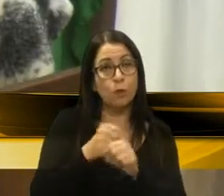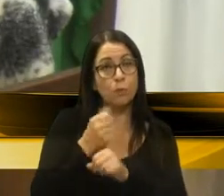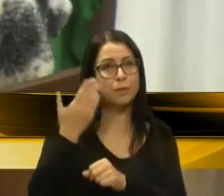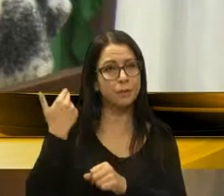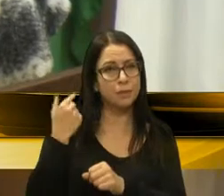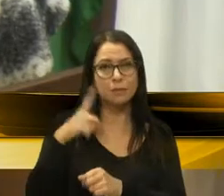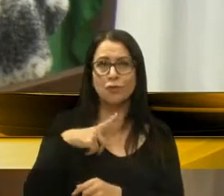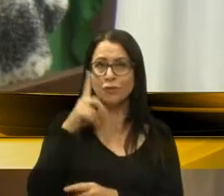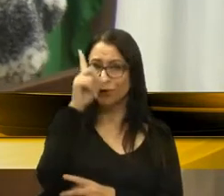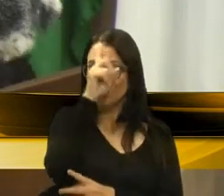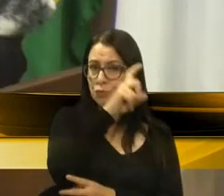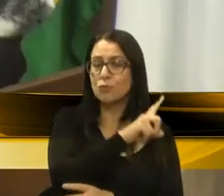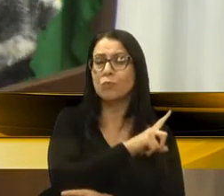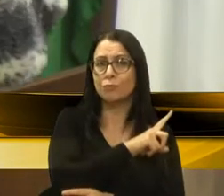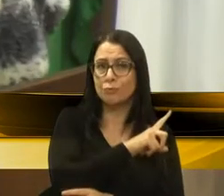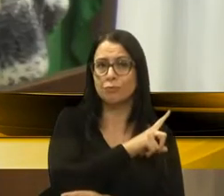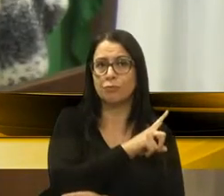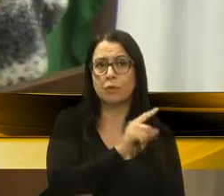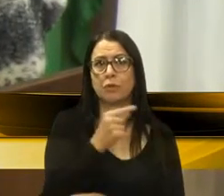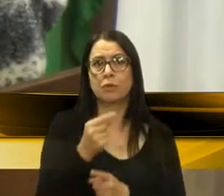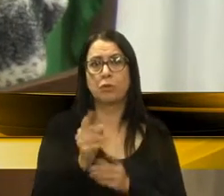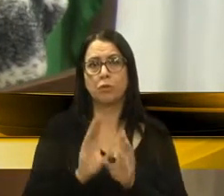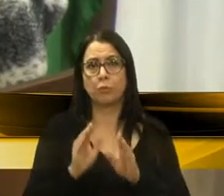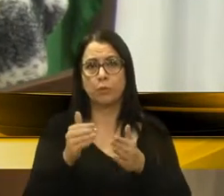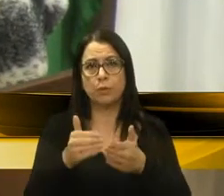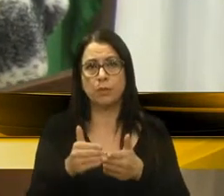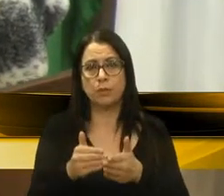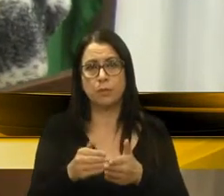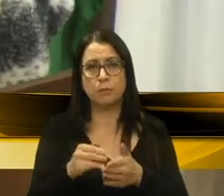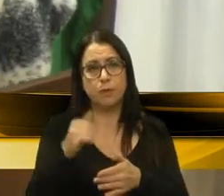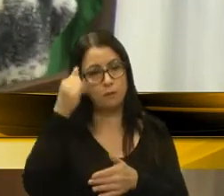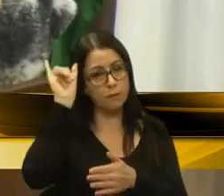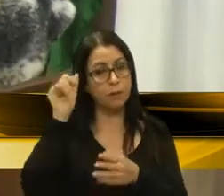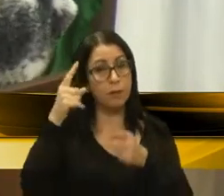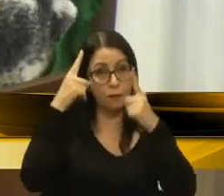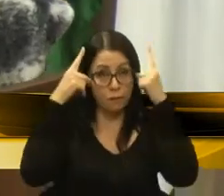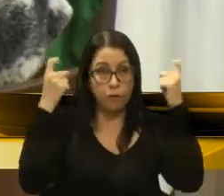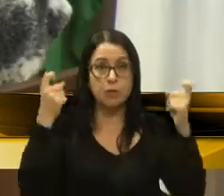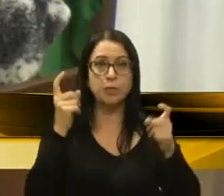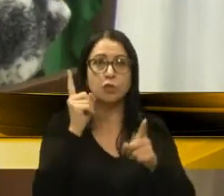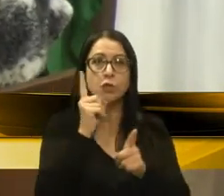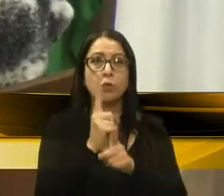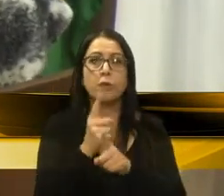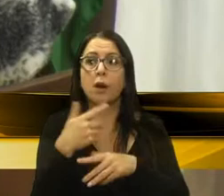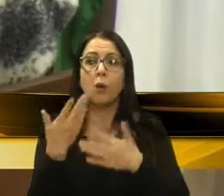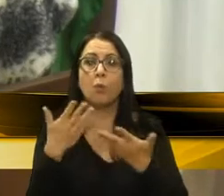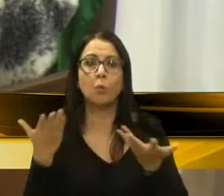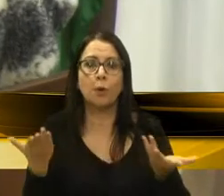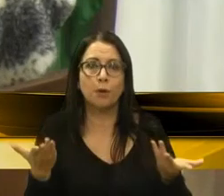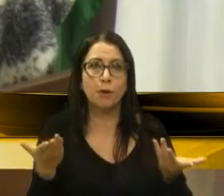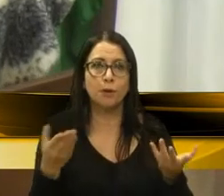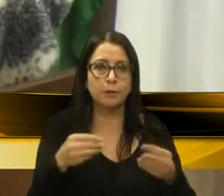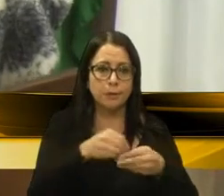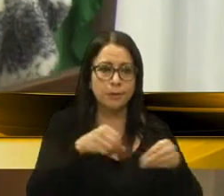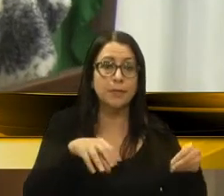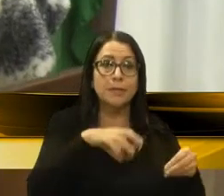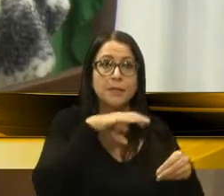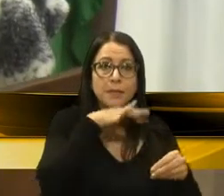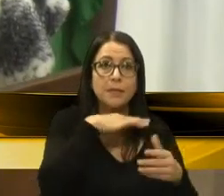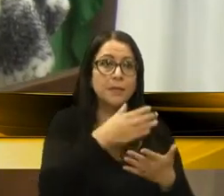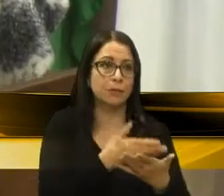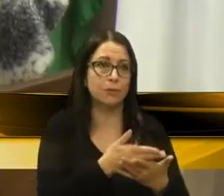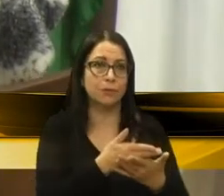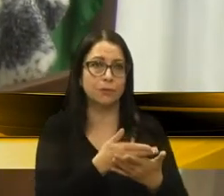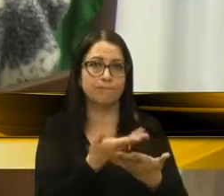alguma dificuldade, enquanto ainda a Comissão de Enfrentamento da Violência, de encontrar quais eram os terrenos à